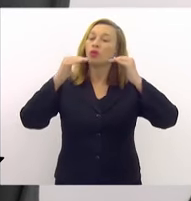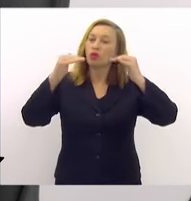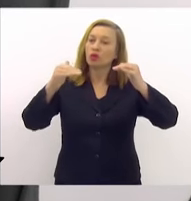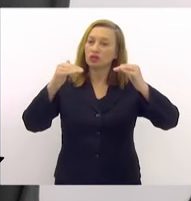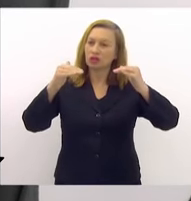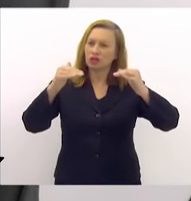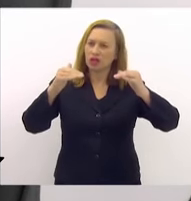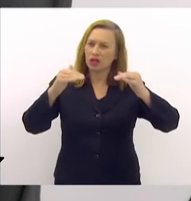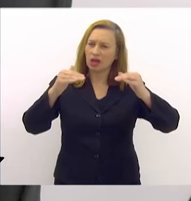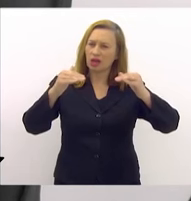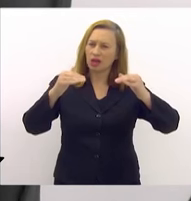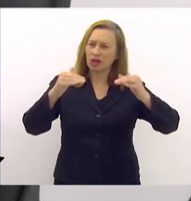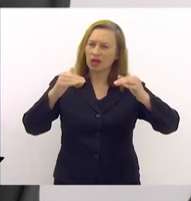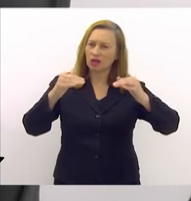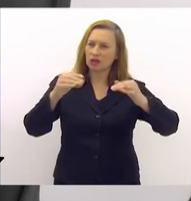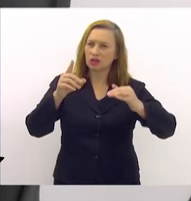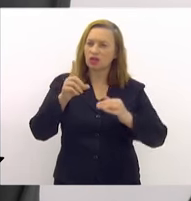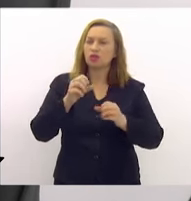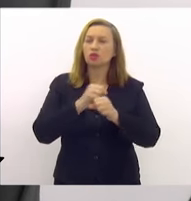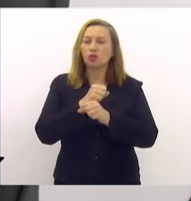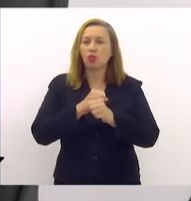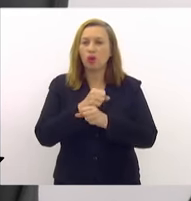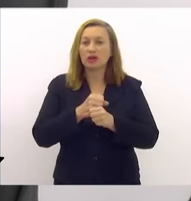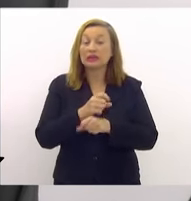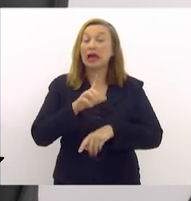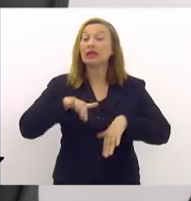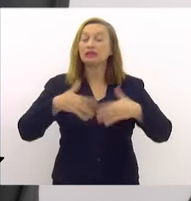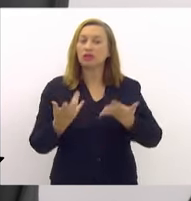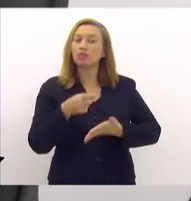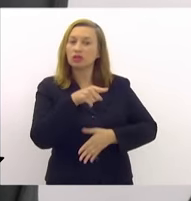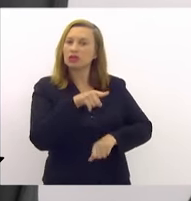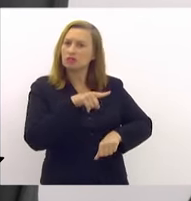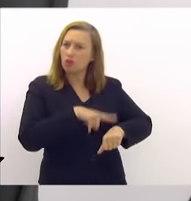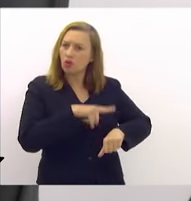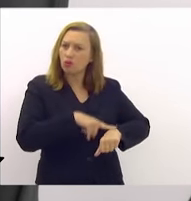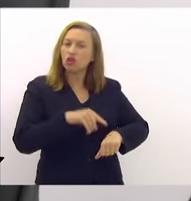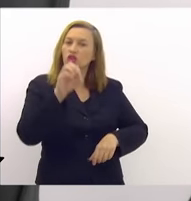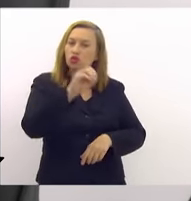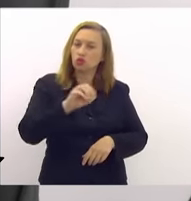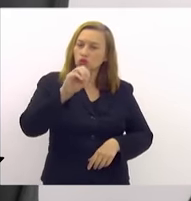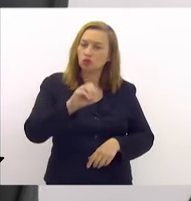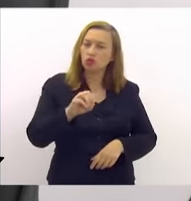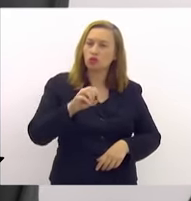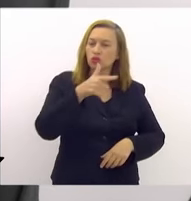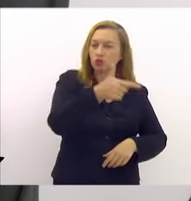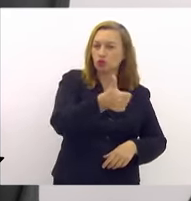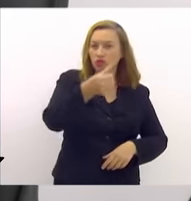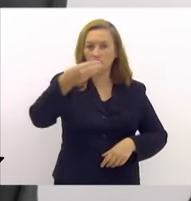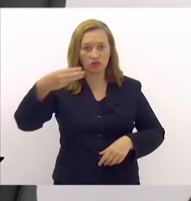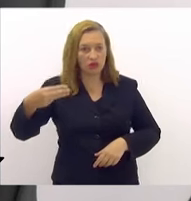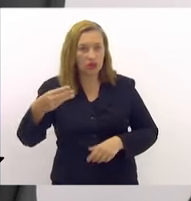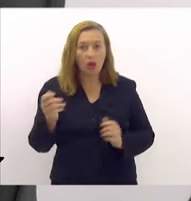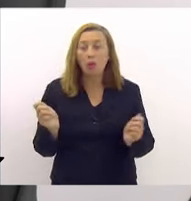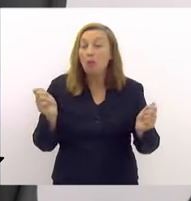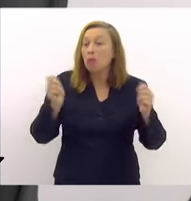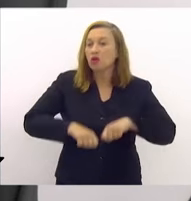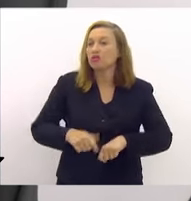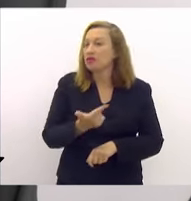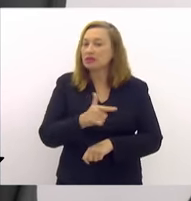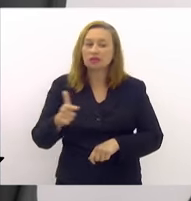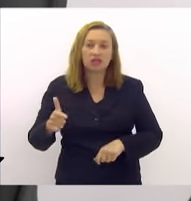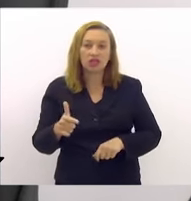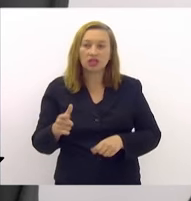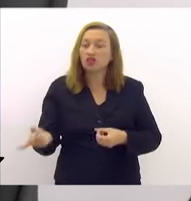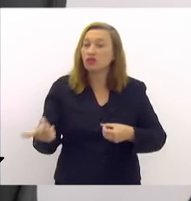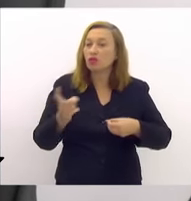tramitação desde o estágio em que se encontrava. Então, nesse momento, em outubro de 2023, não há possibilidade de